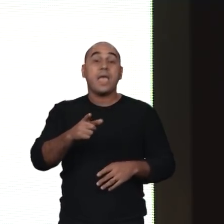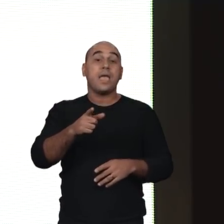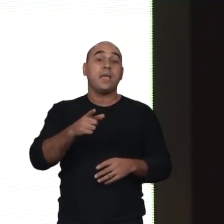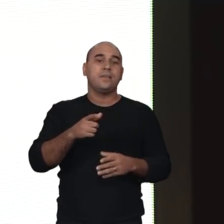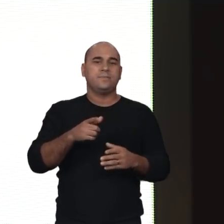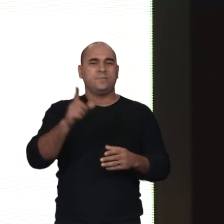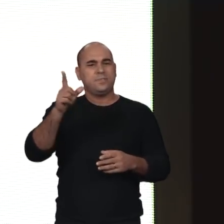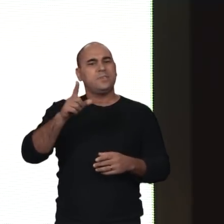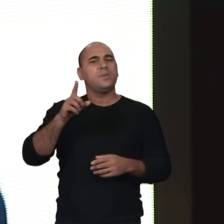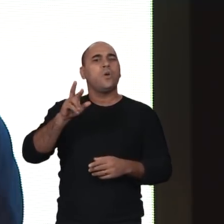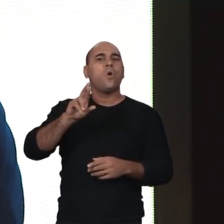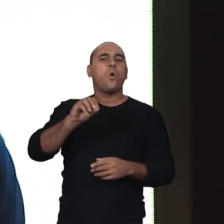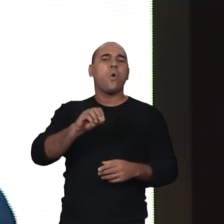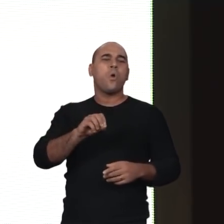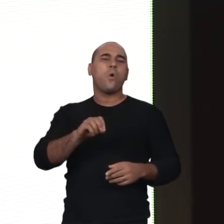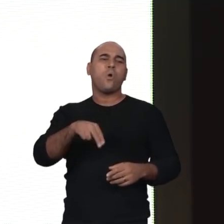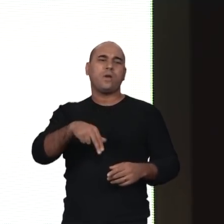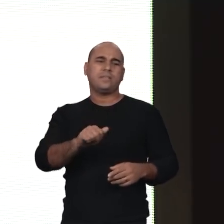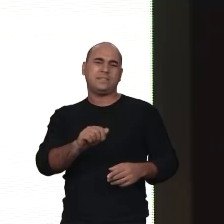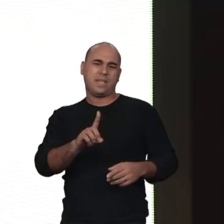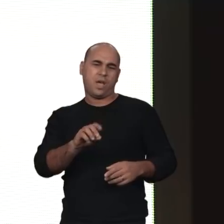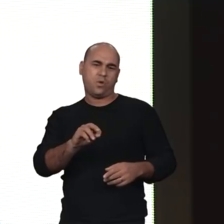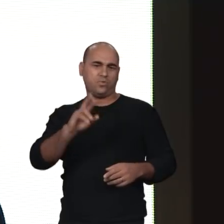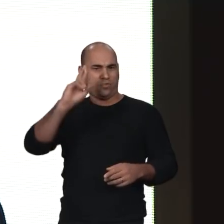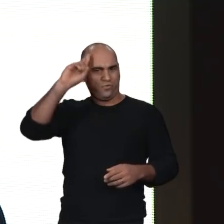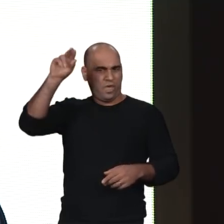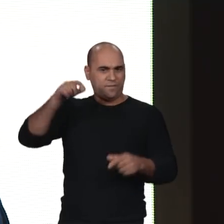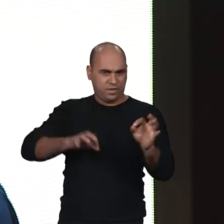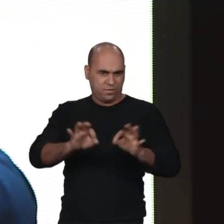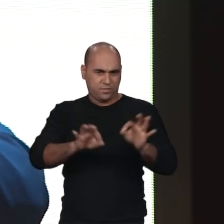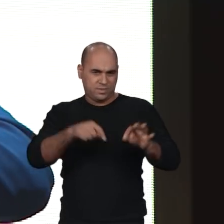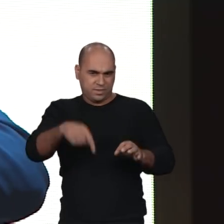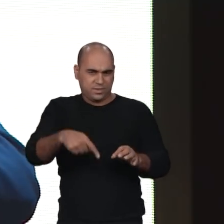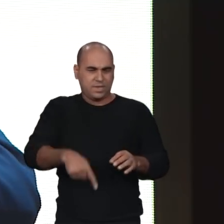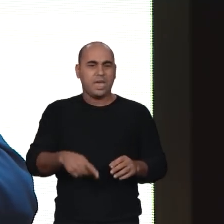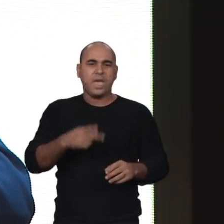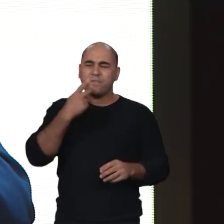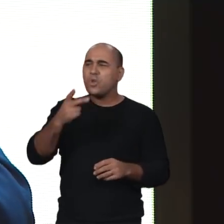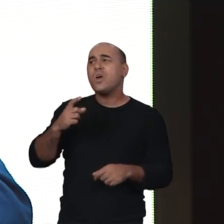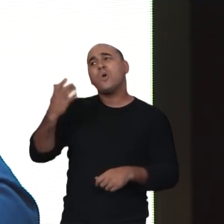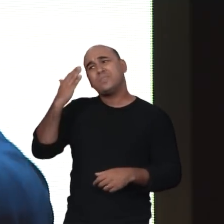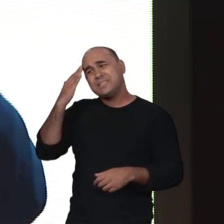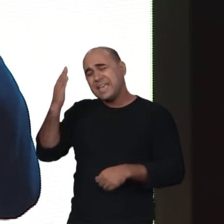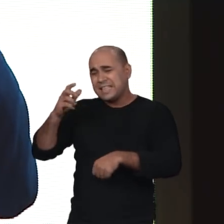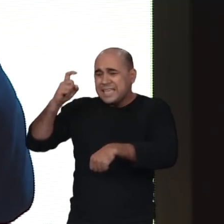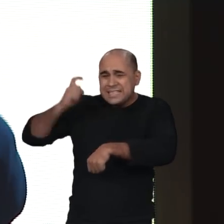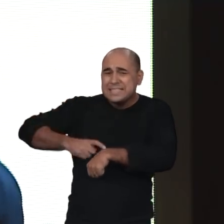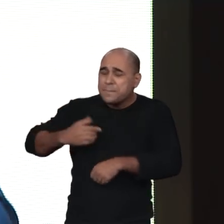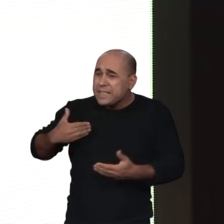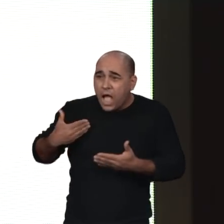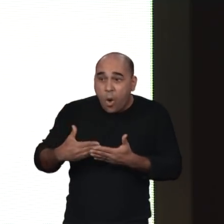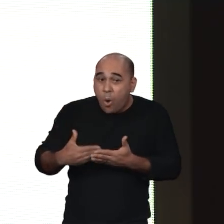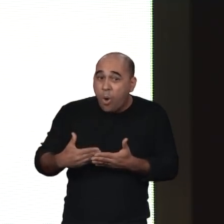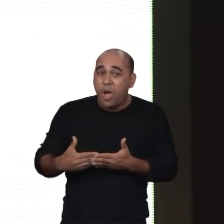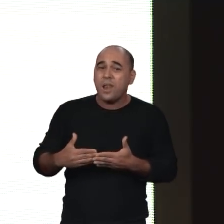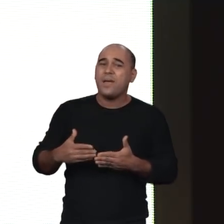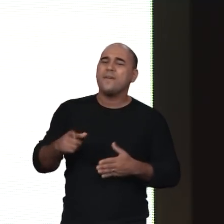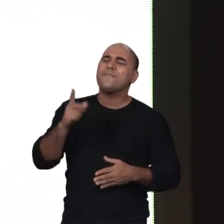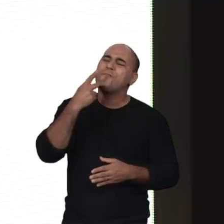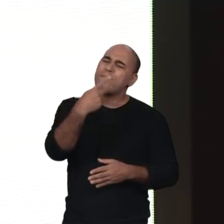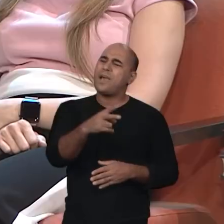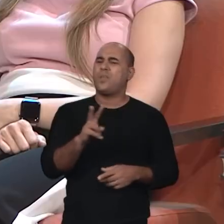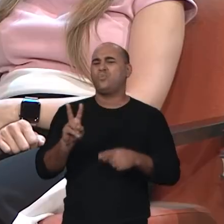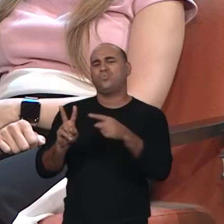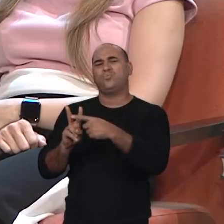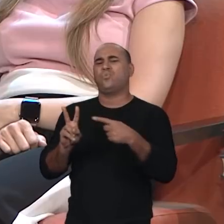é o nosso produtor aqui, é a voz da consciência aqui. Eu falei, por favor, eu sei que está em cima da hora de entrar, procura a